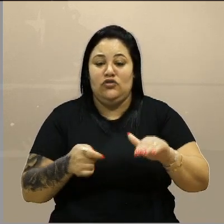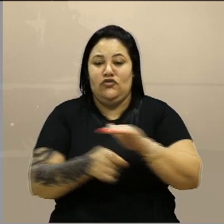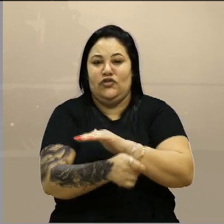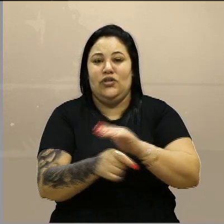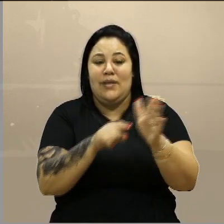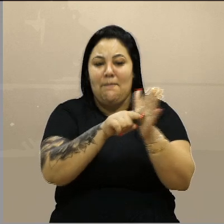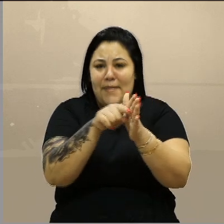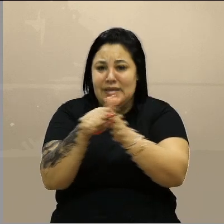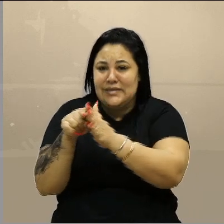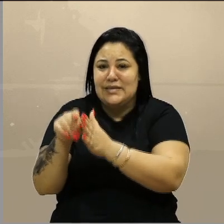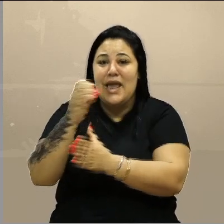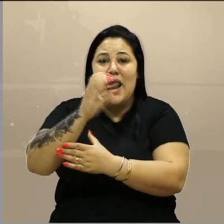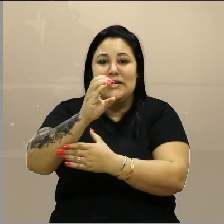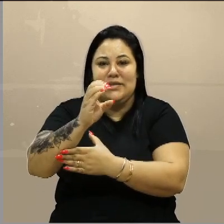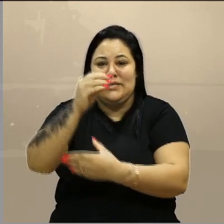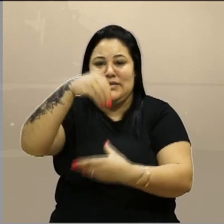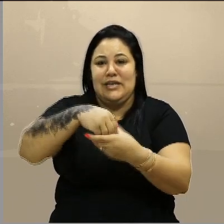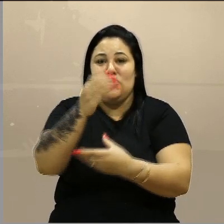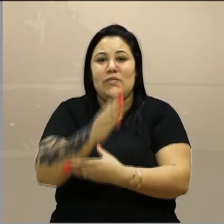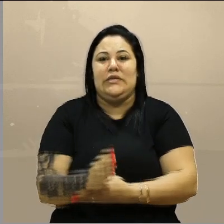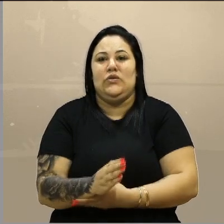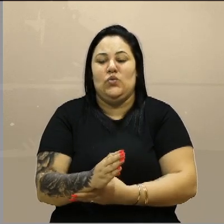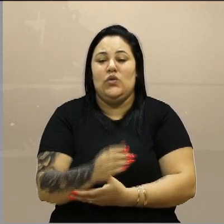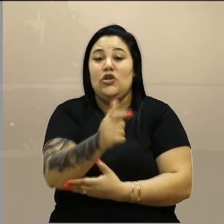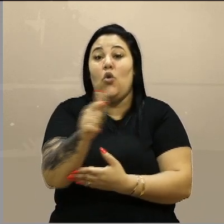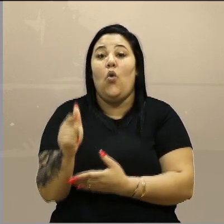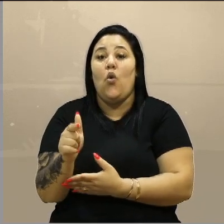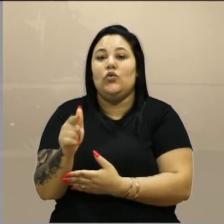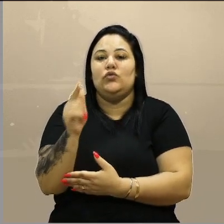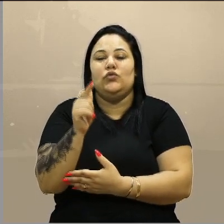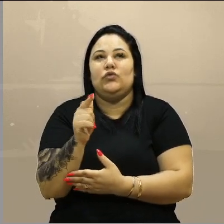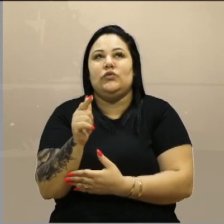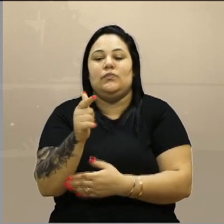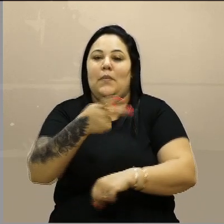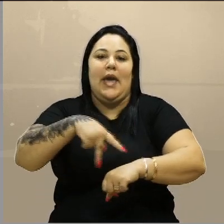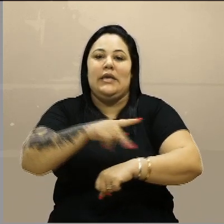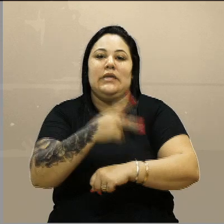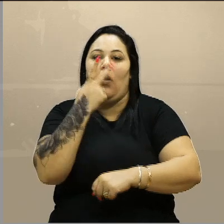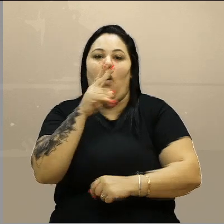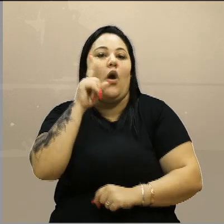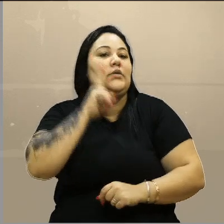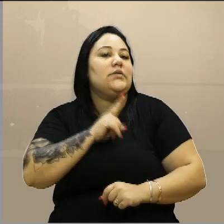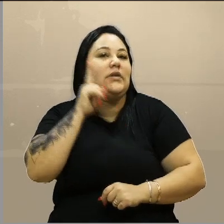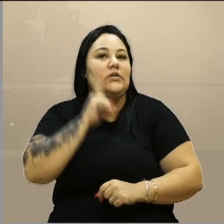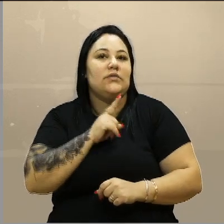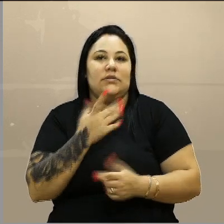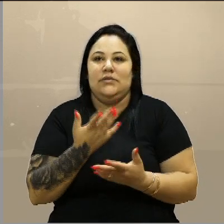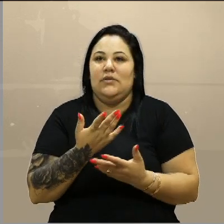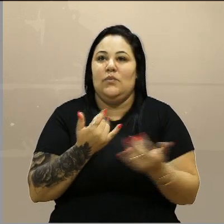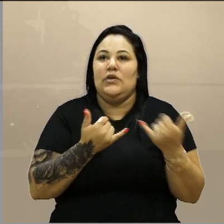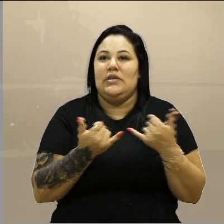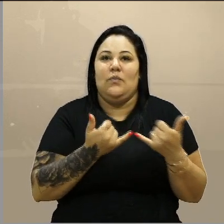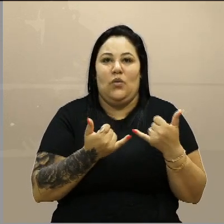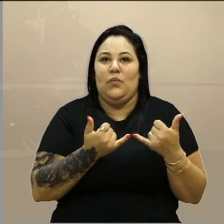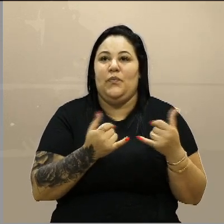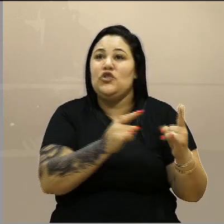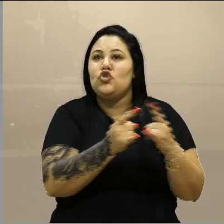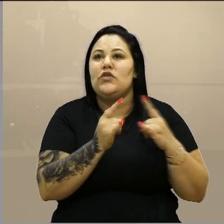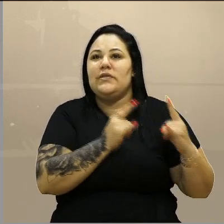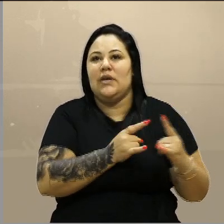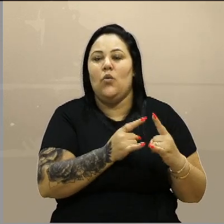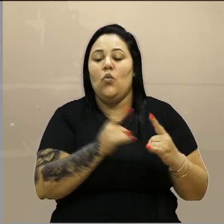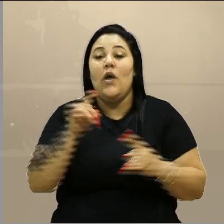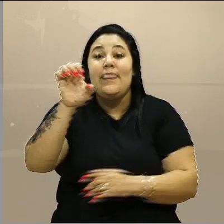pesquisa e na ciência no Brasil. Em outros países, como nos Estados Unidos, que a gente tem a National Science Foundation, e na Europa, que a gente tem o Horizon Europe, que é